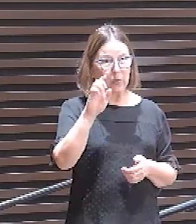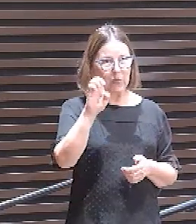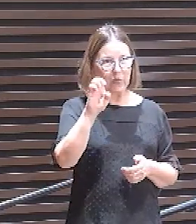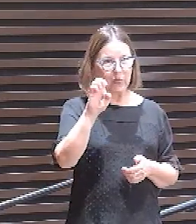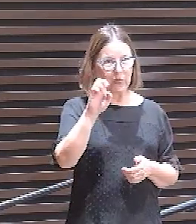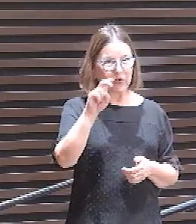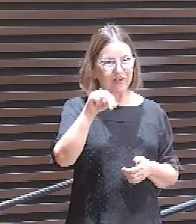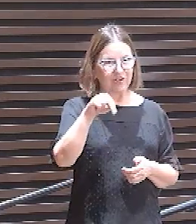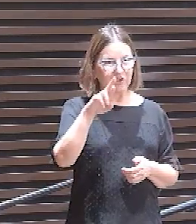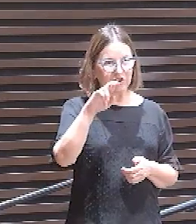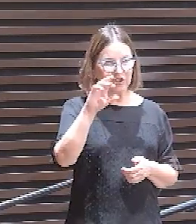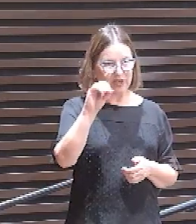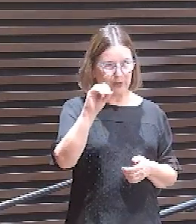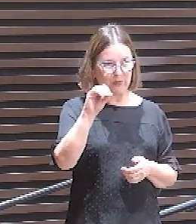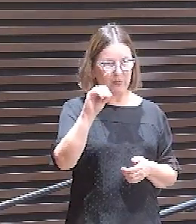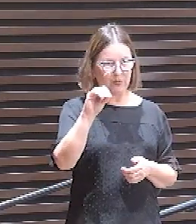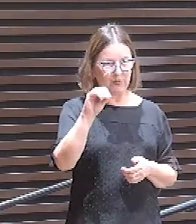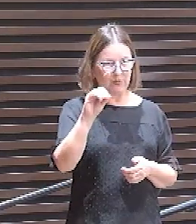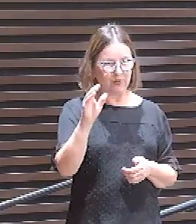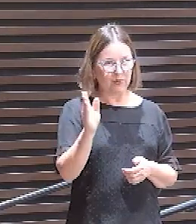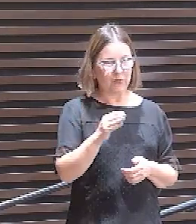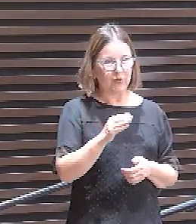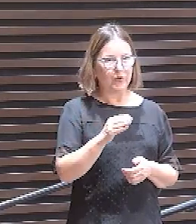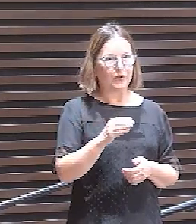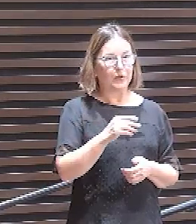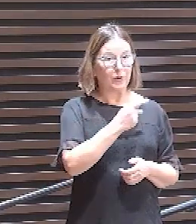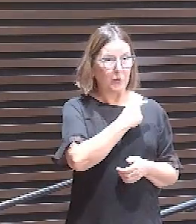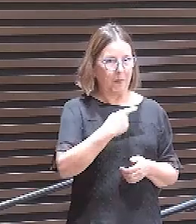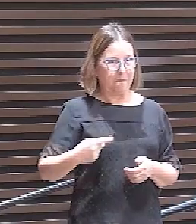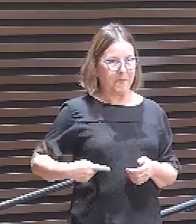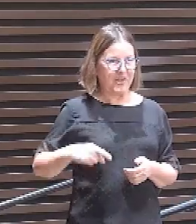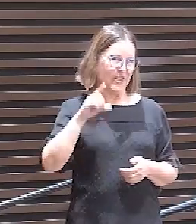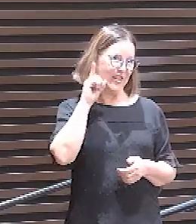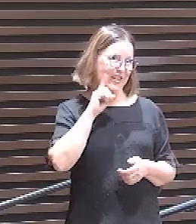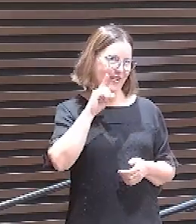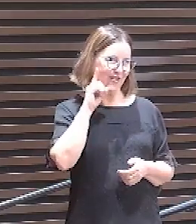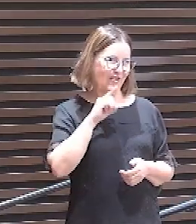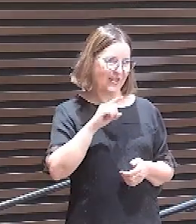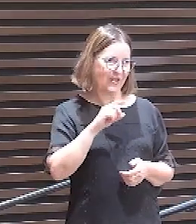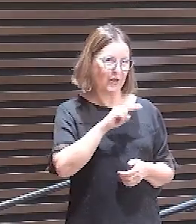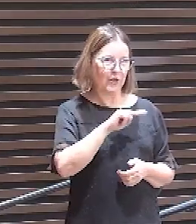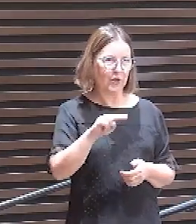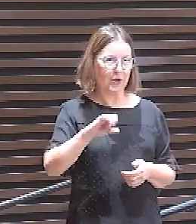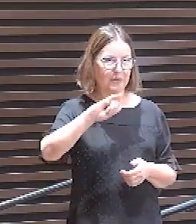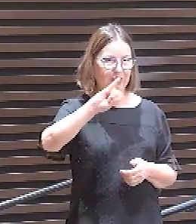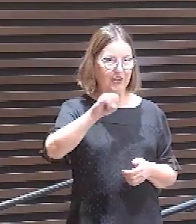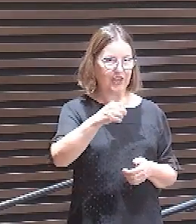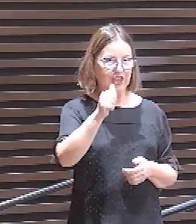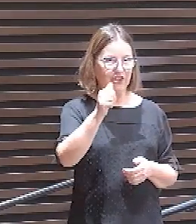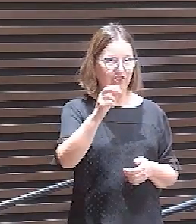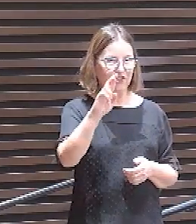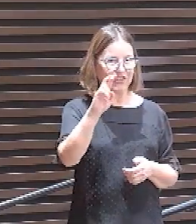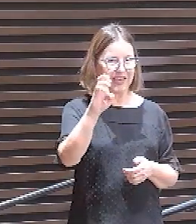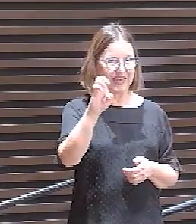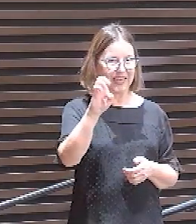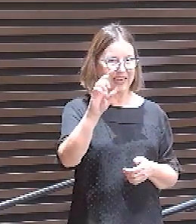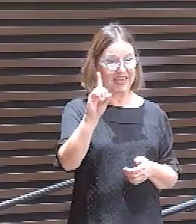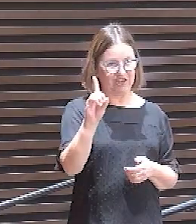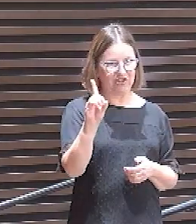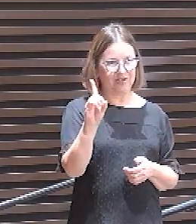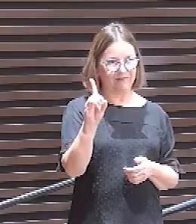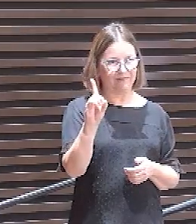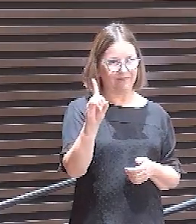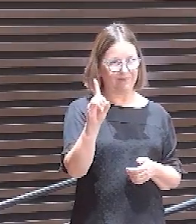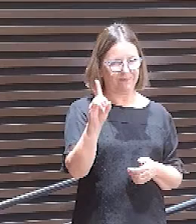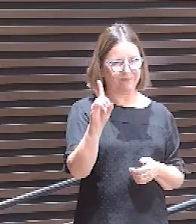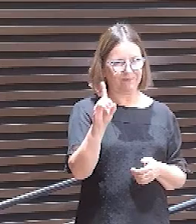da casa de Israel, a casa de Abraão. Comece a prestar atenção neste homem.